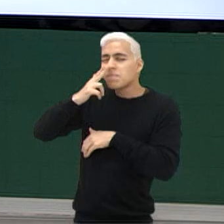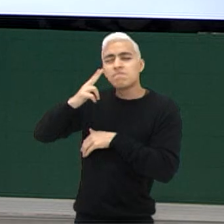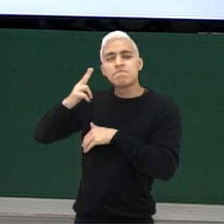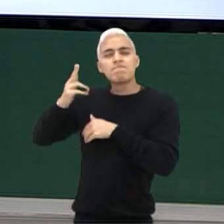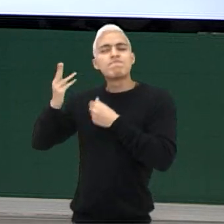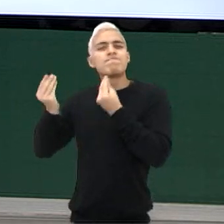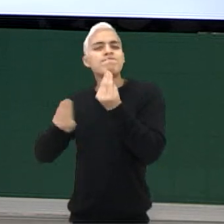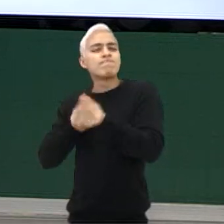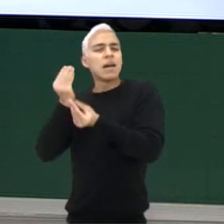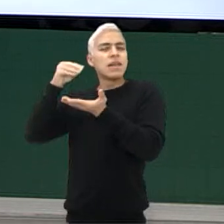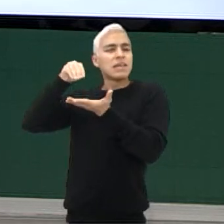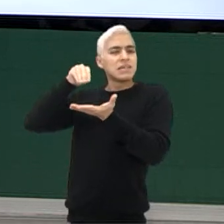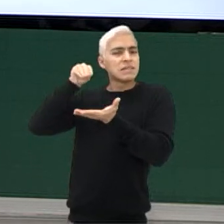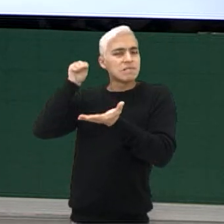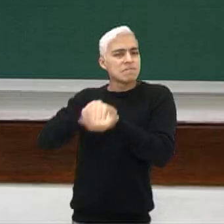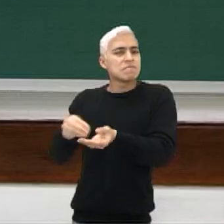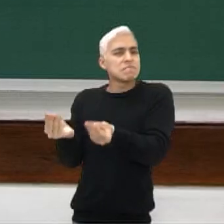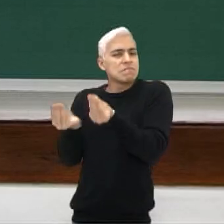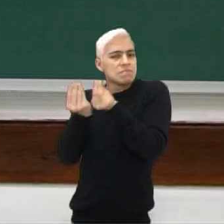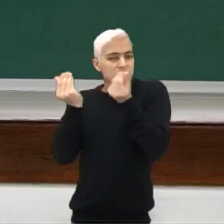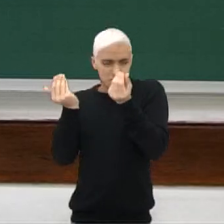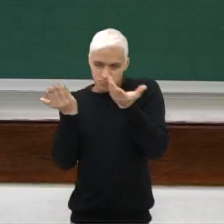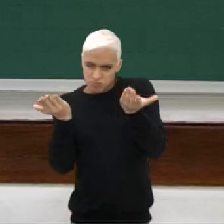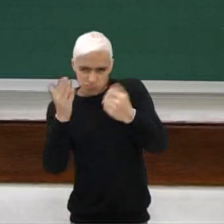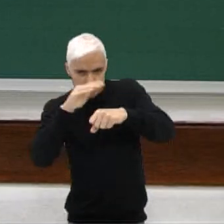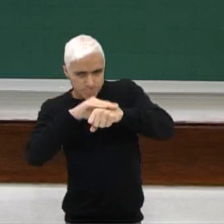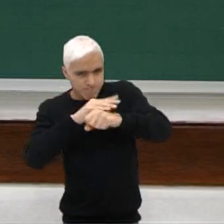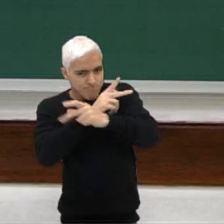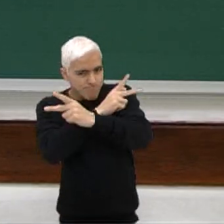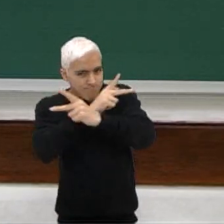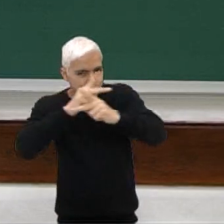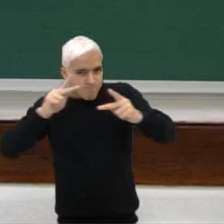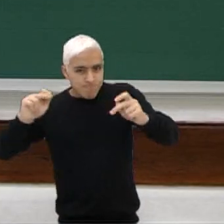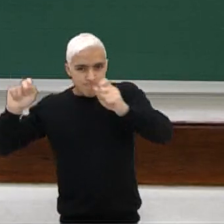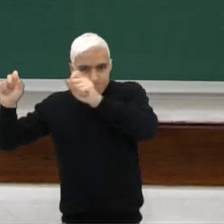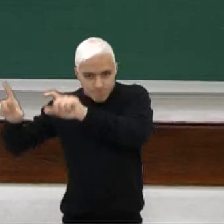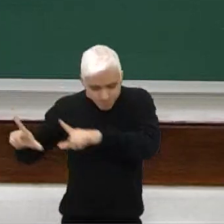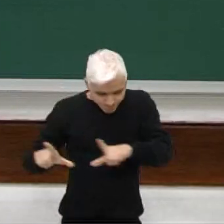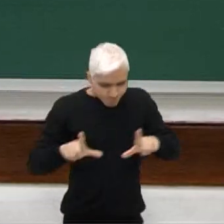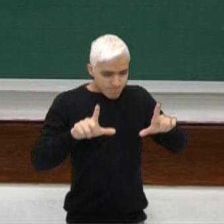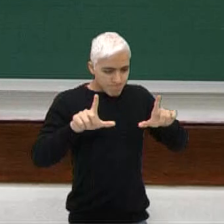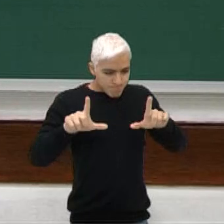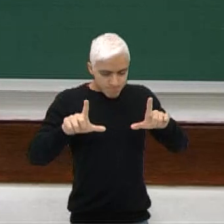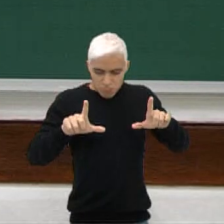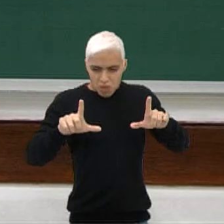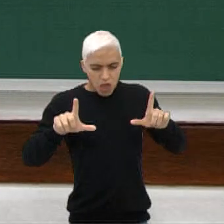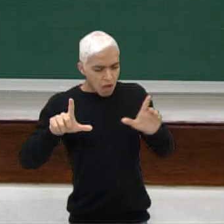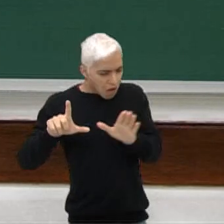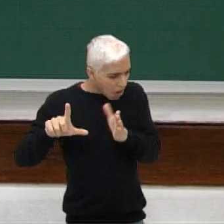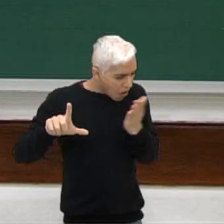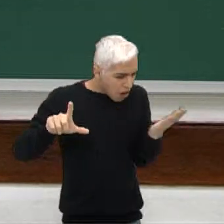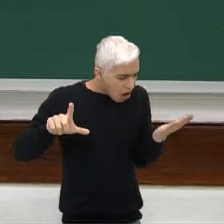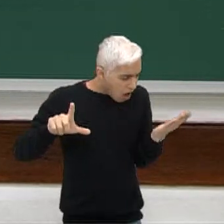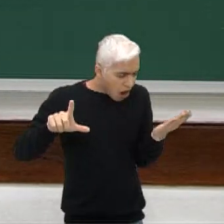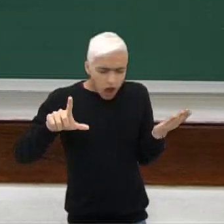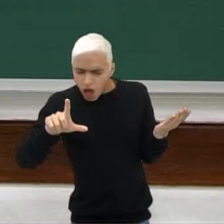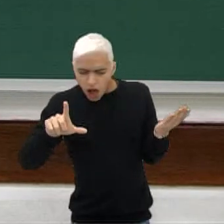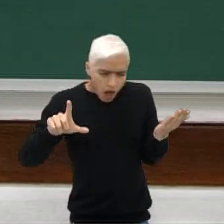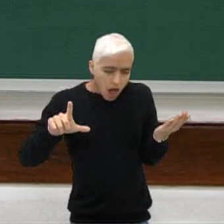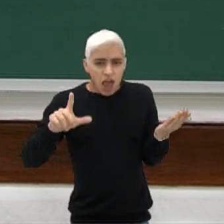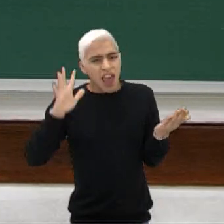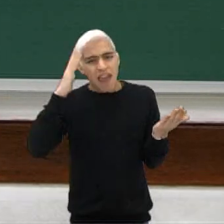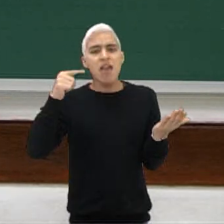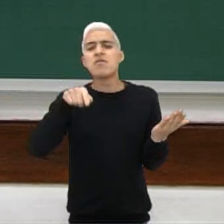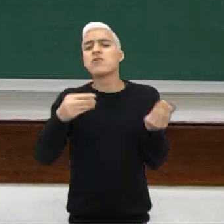está faltando alguma coisa. Então, vou dar um tempinho para vocês conferirem aí no caderno de vocês como que a gente resolve